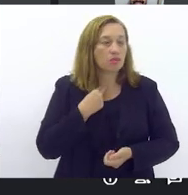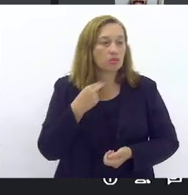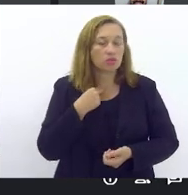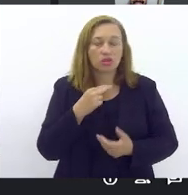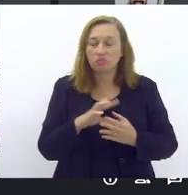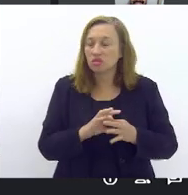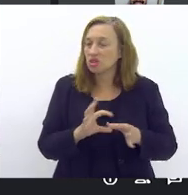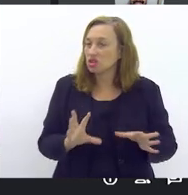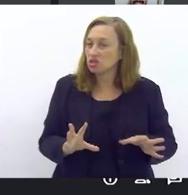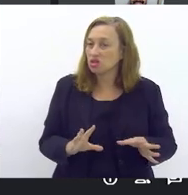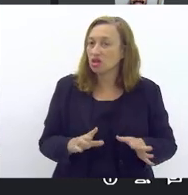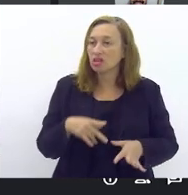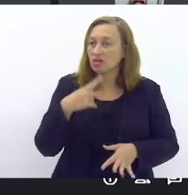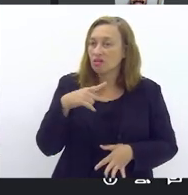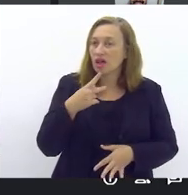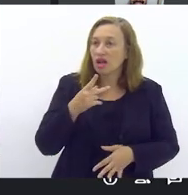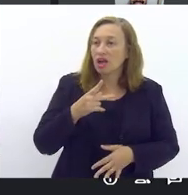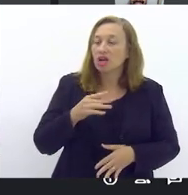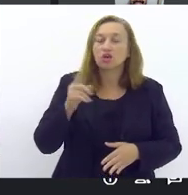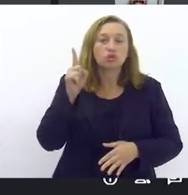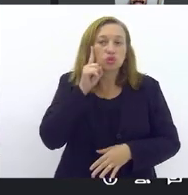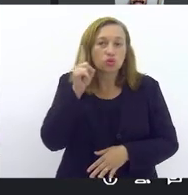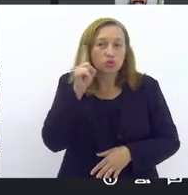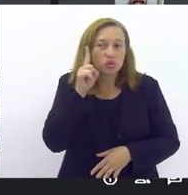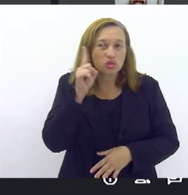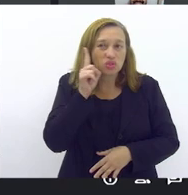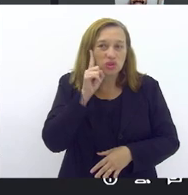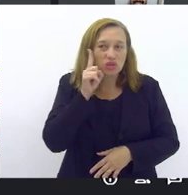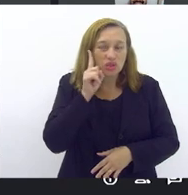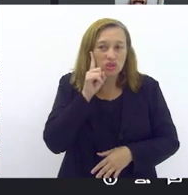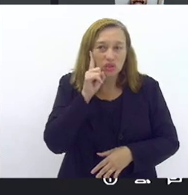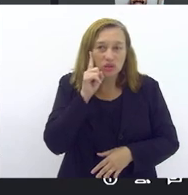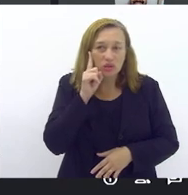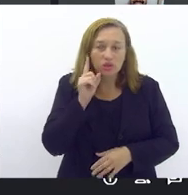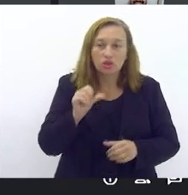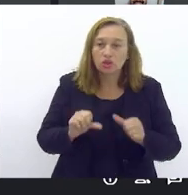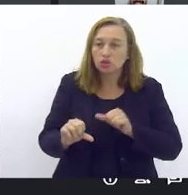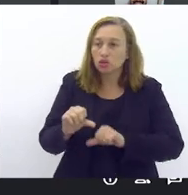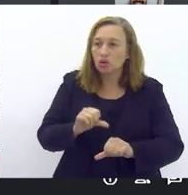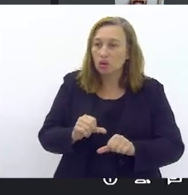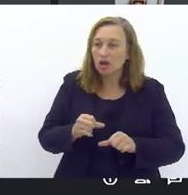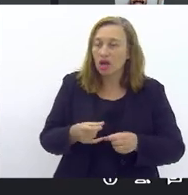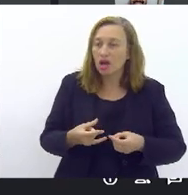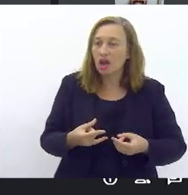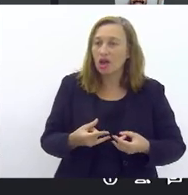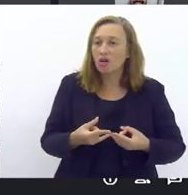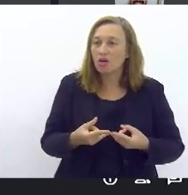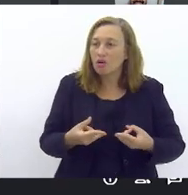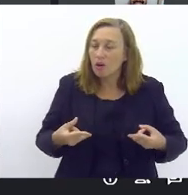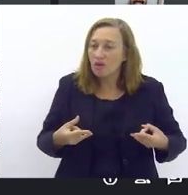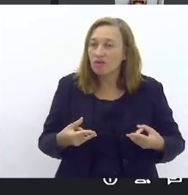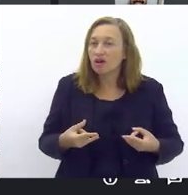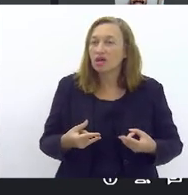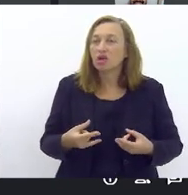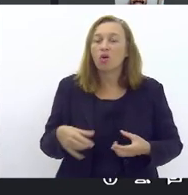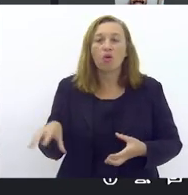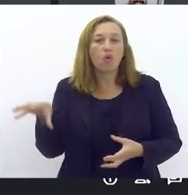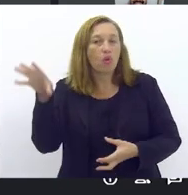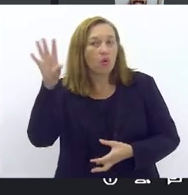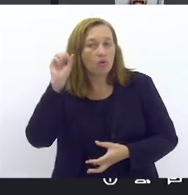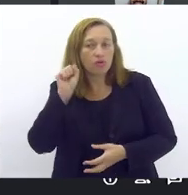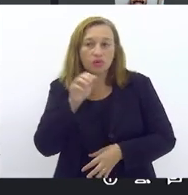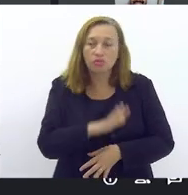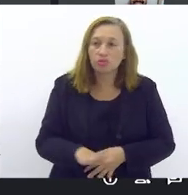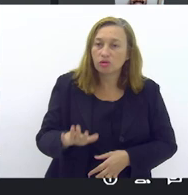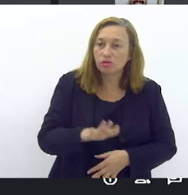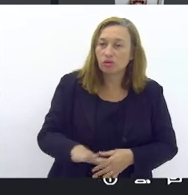deixar de reafirmar todos os dias que trocar uma fralda, ouvir uma criança, uma